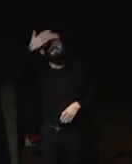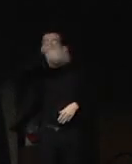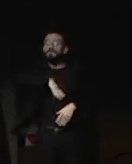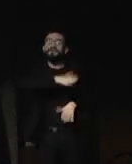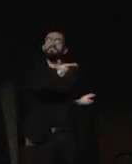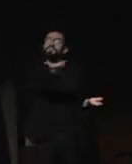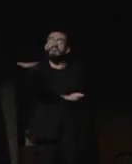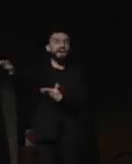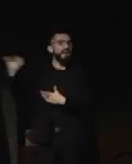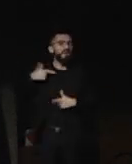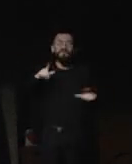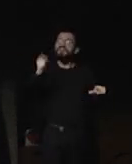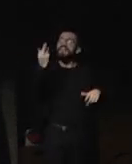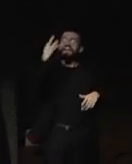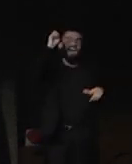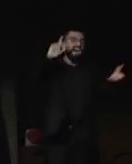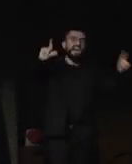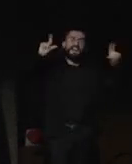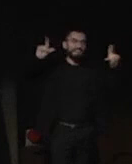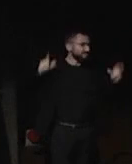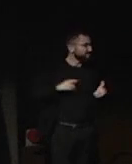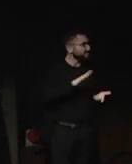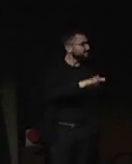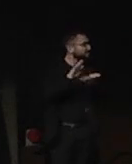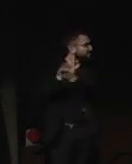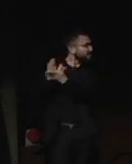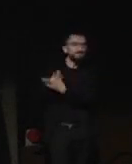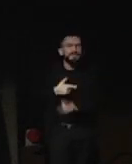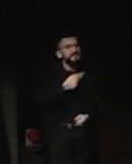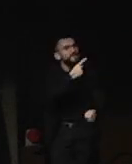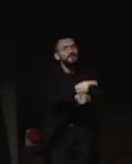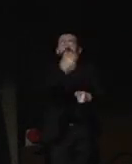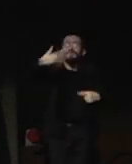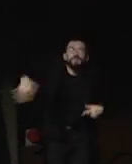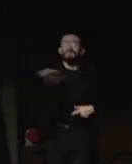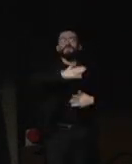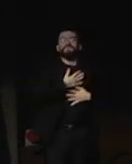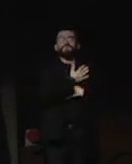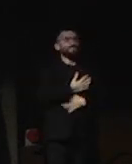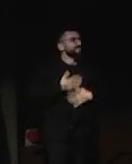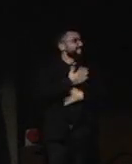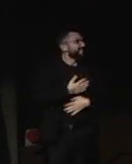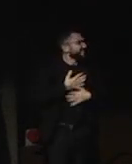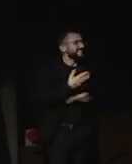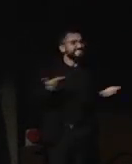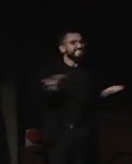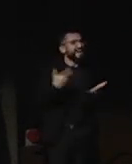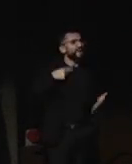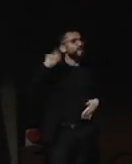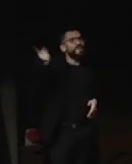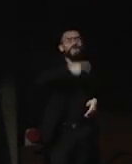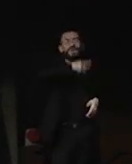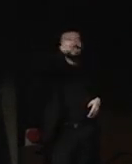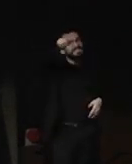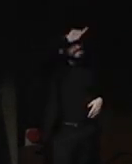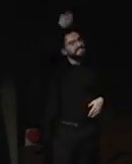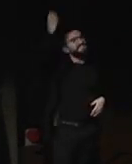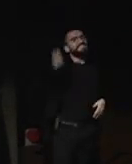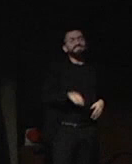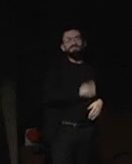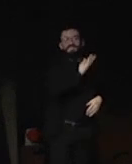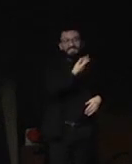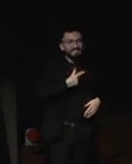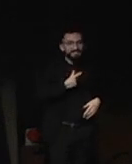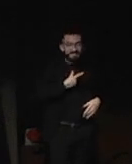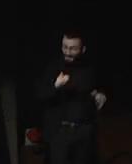São artistas sem igual. De encontrar, fico feliz. Tão profunda a inspiração. Ver